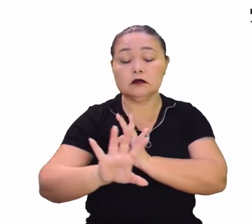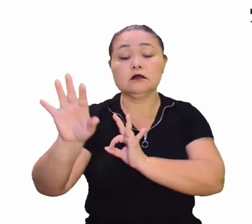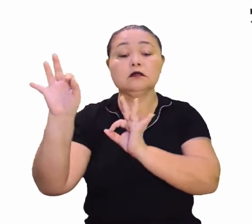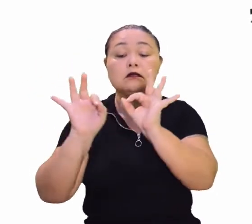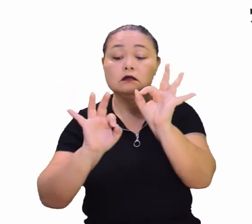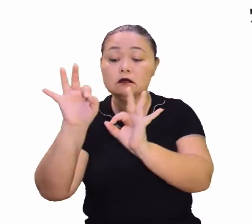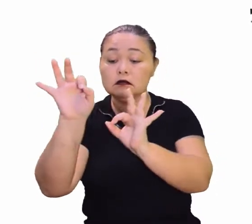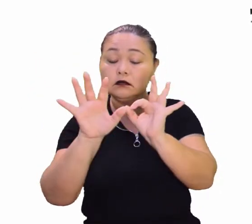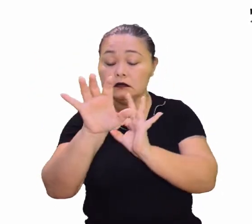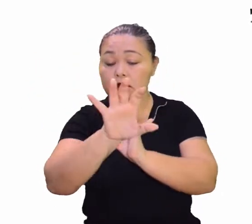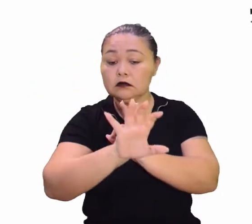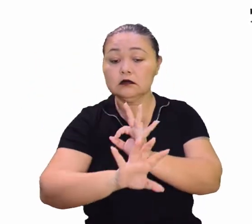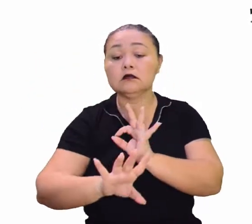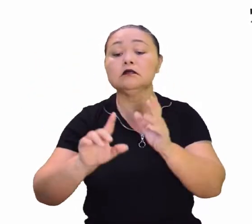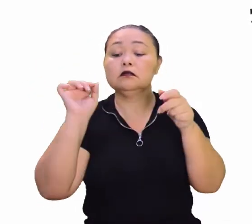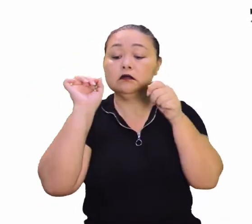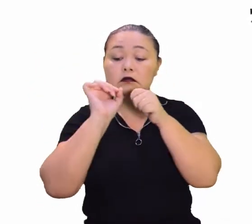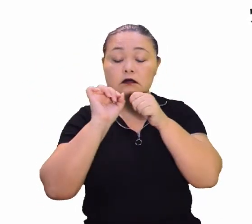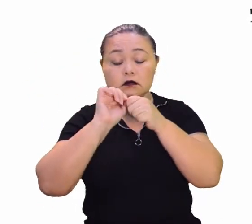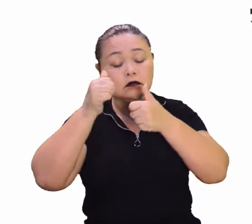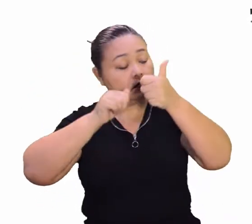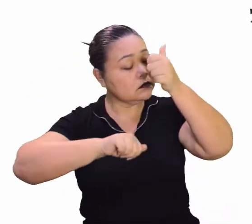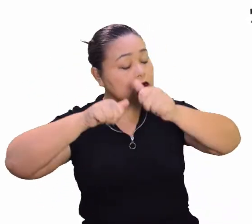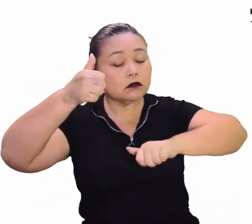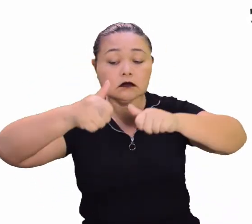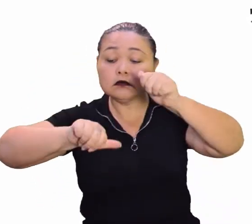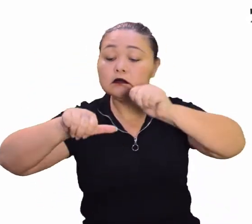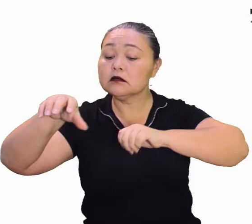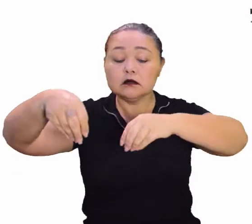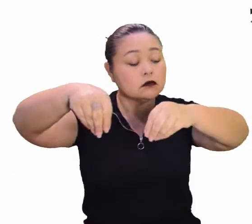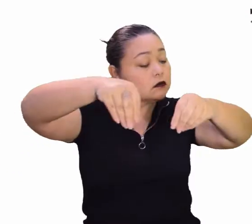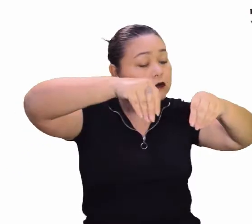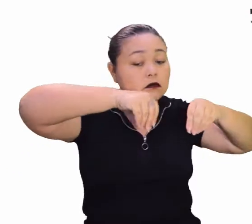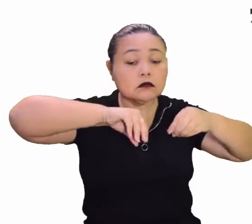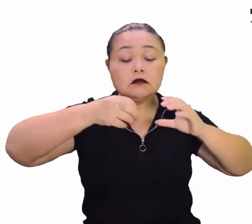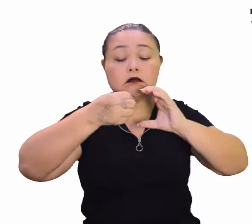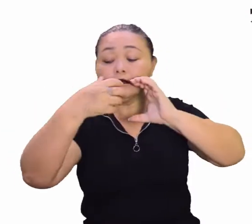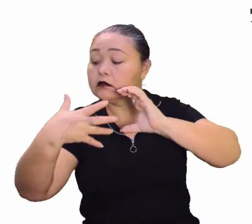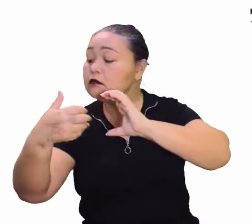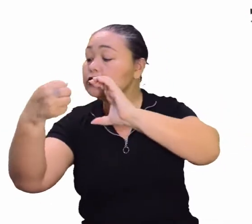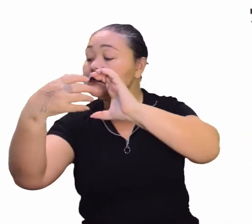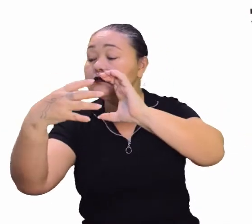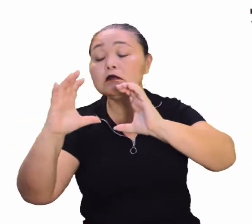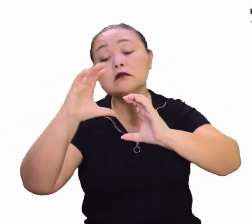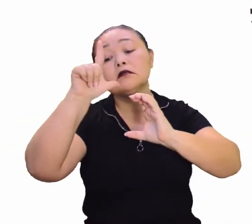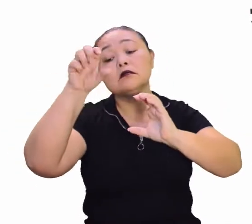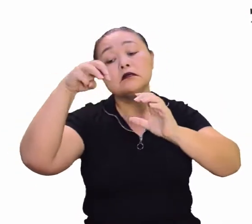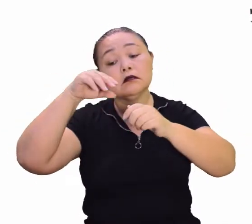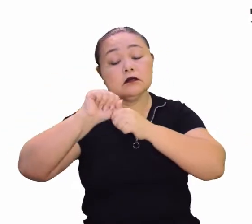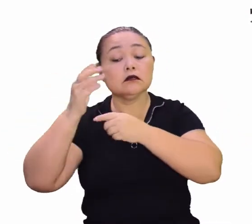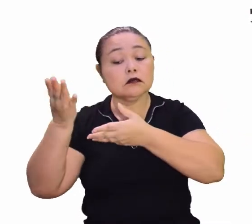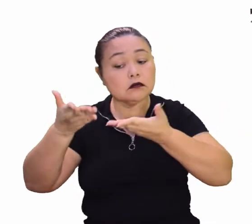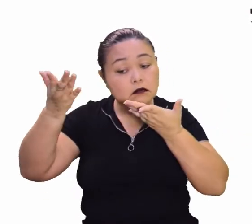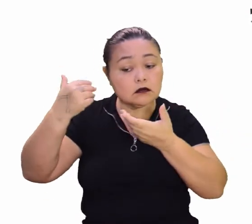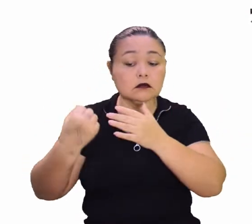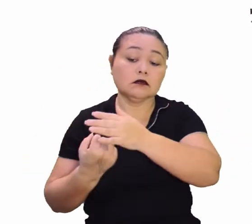são bem organizados. Né, fizeram todo esse levantamento do território de acordo com as suas características climáticas e favoreceu a